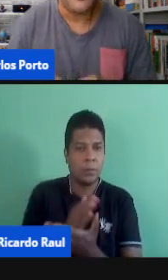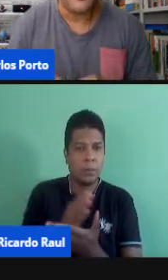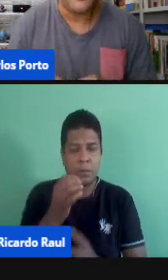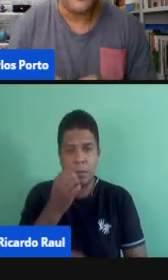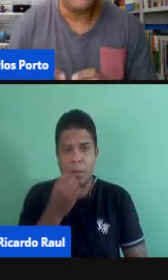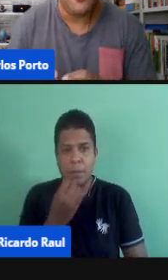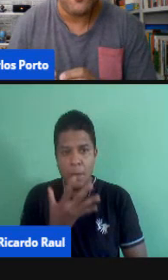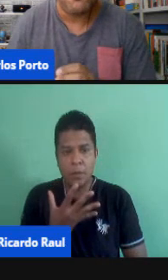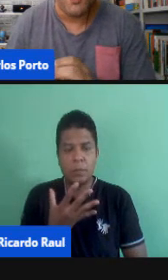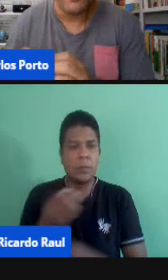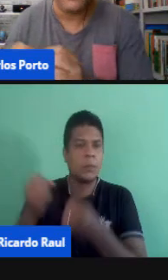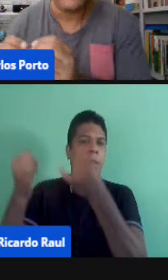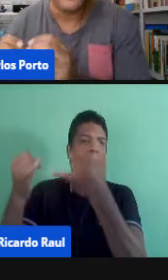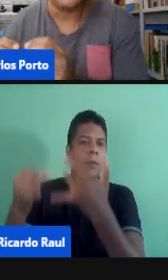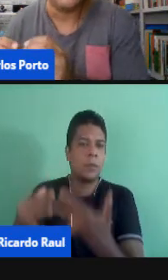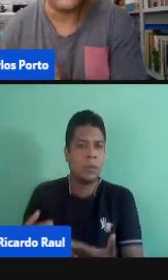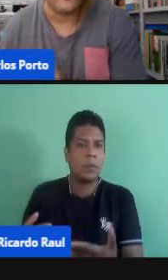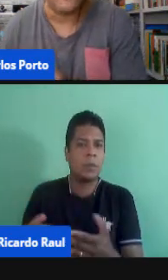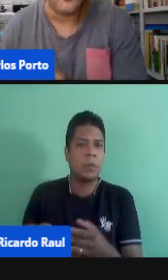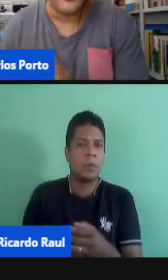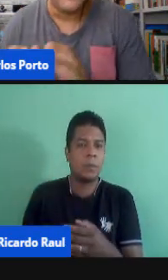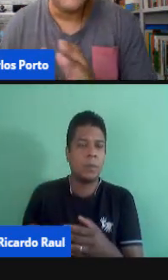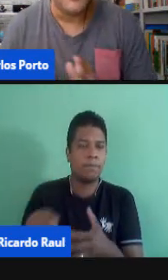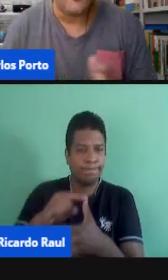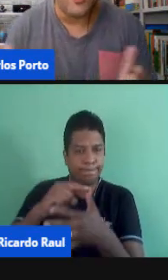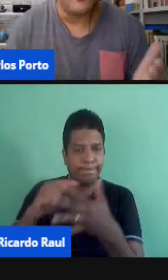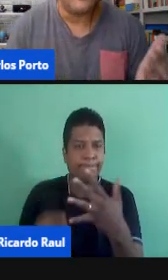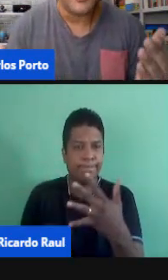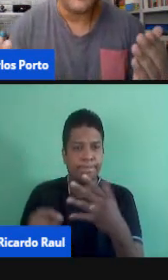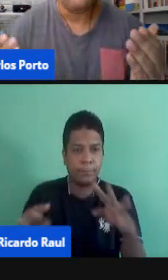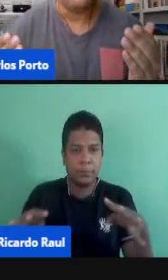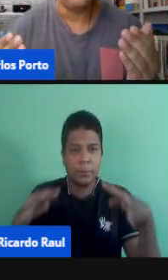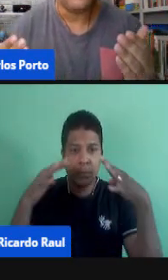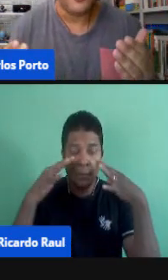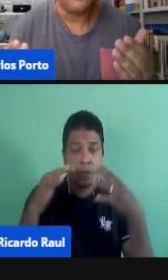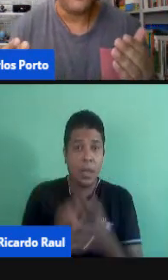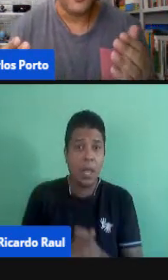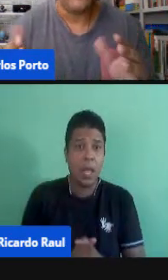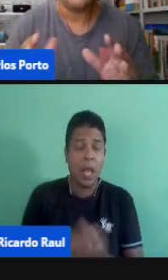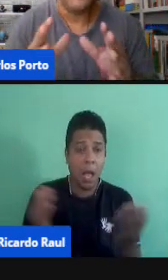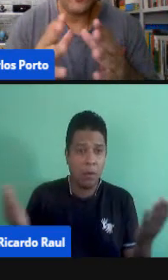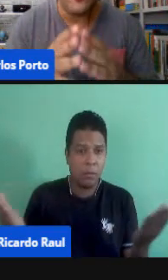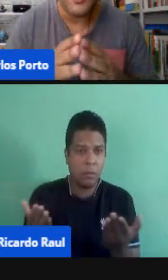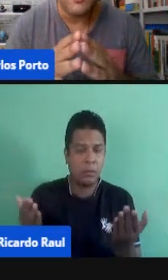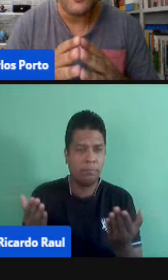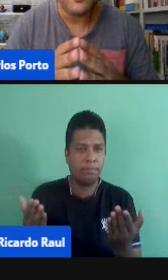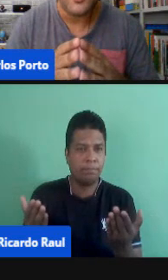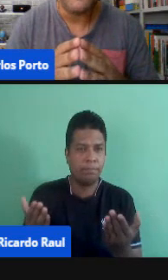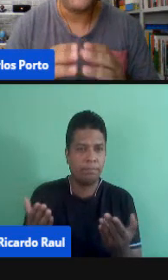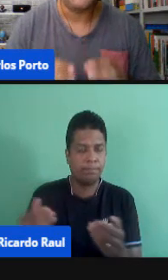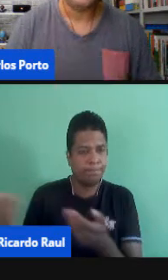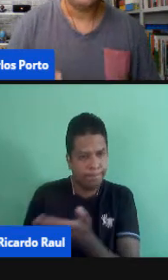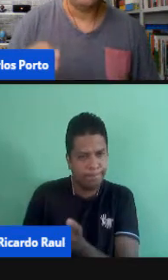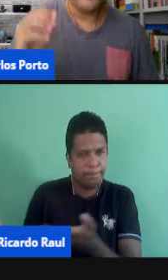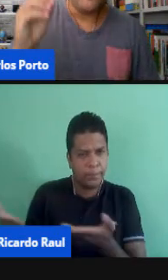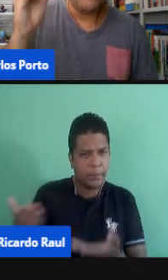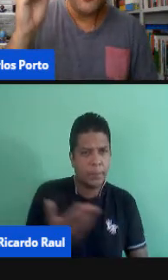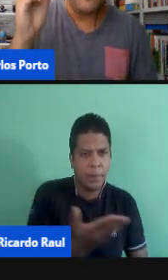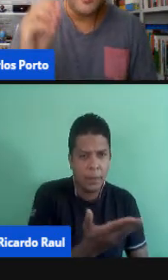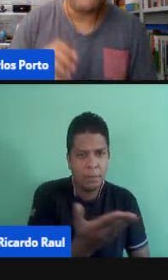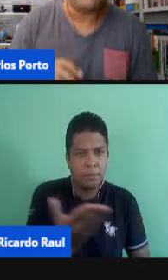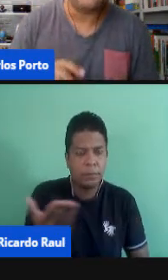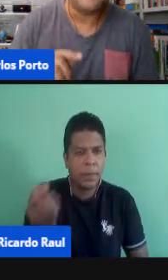nós falamos sobre esses pontos de atenção. E agora eu trago você, e gostaria de convidar você, para